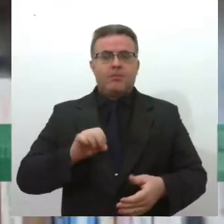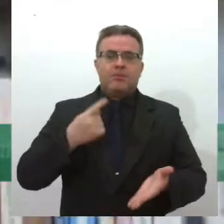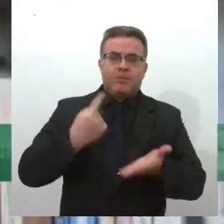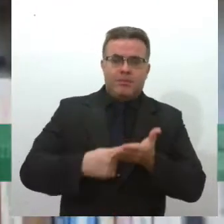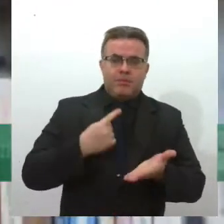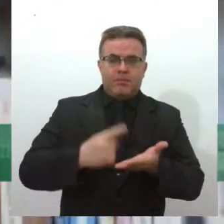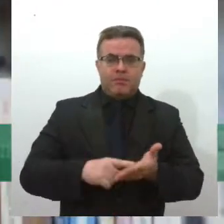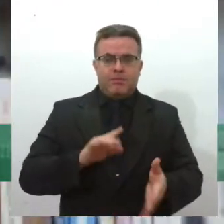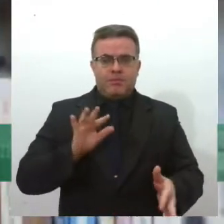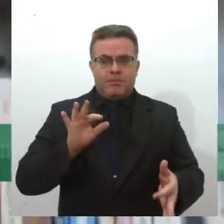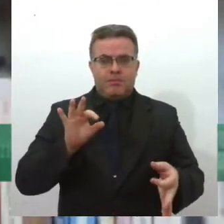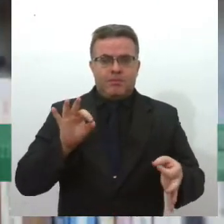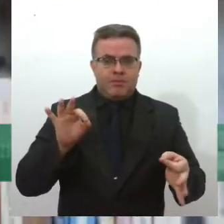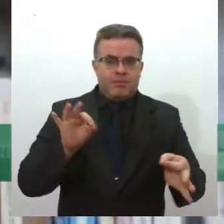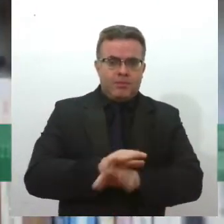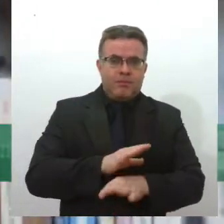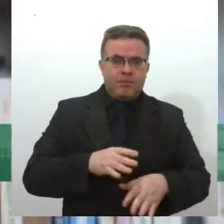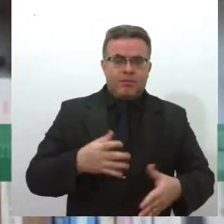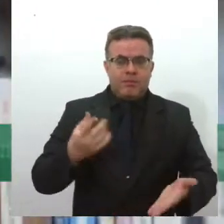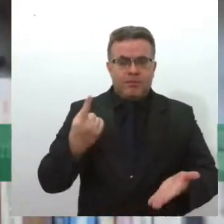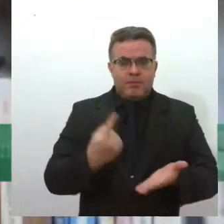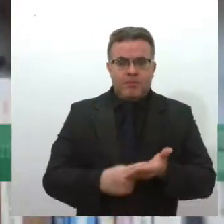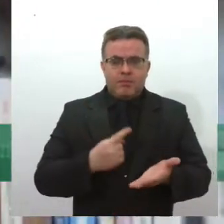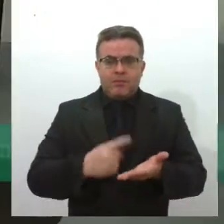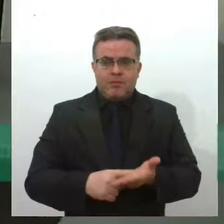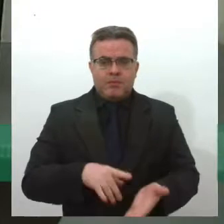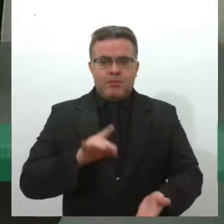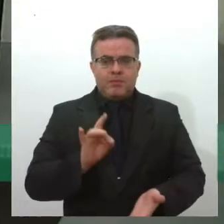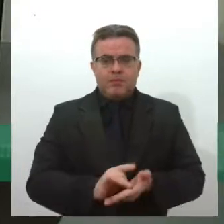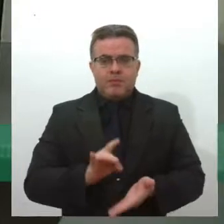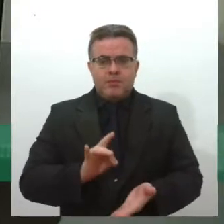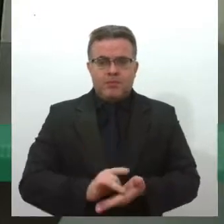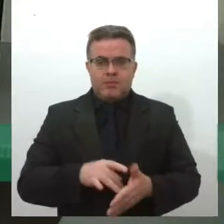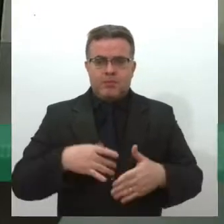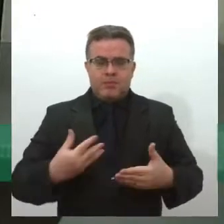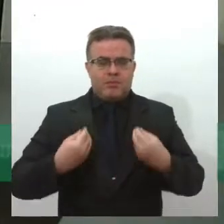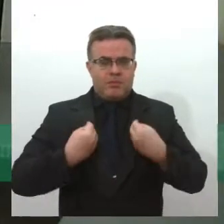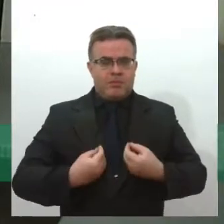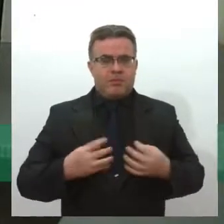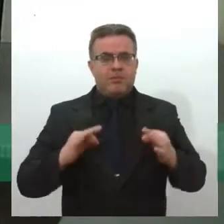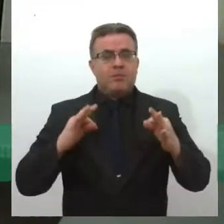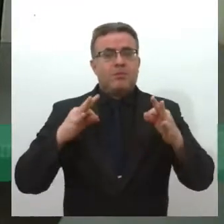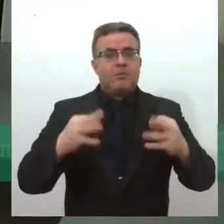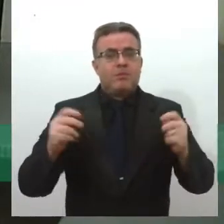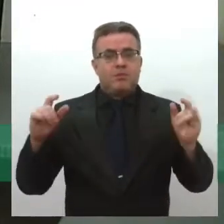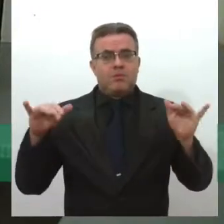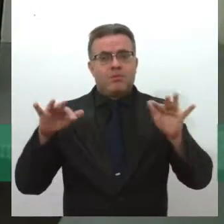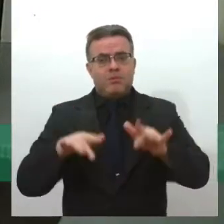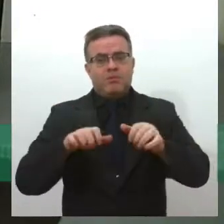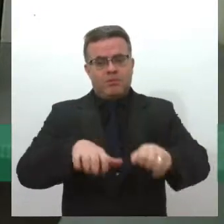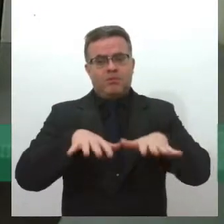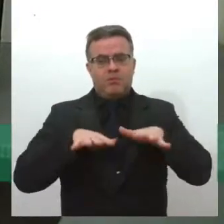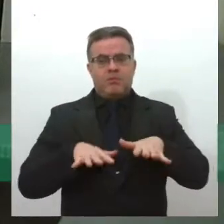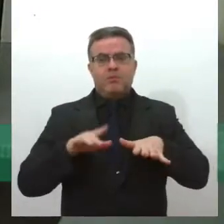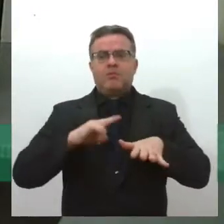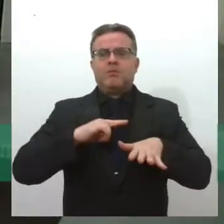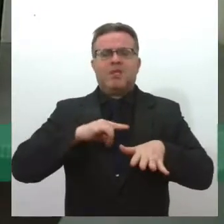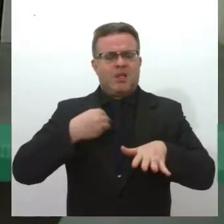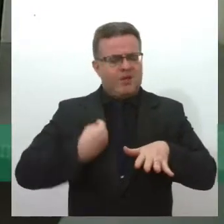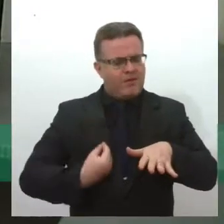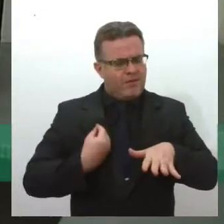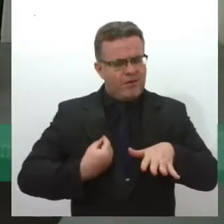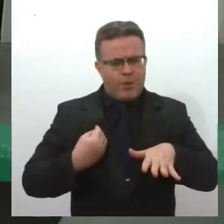final essa audiência foi realizada. Manuel Galdino estava lá, eu estava lá, o ministro Herman Benjamin estava lá.